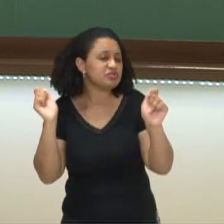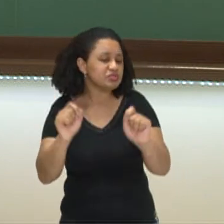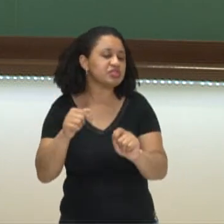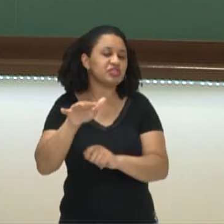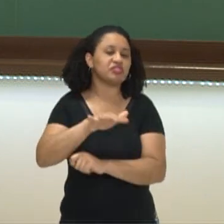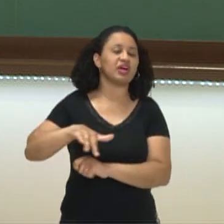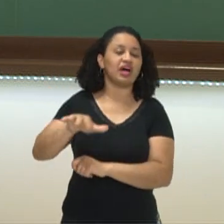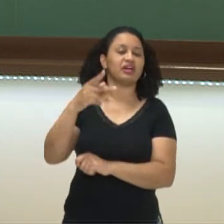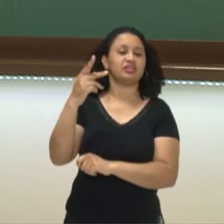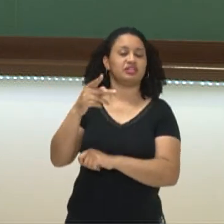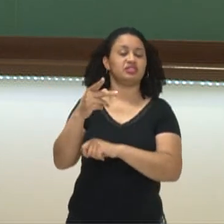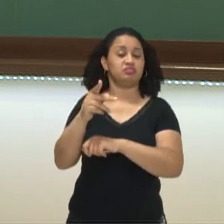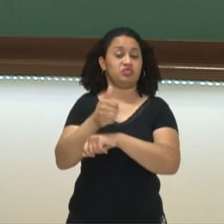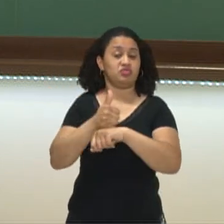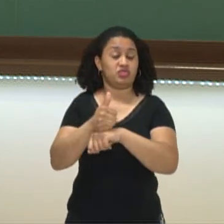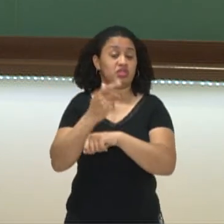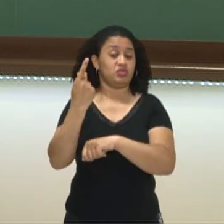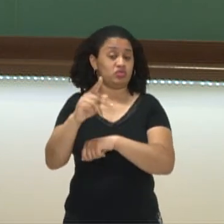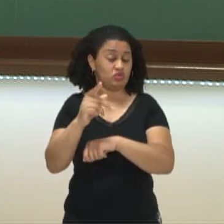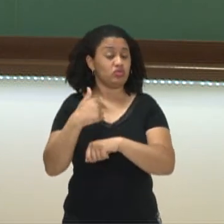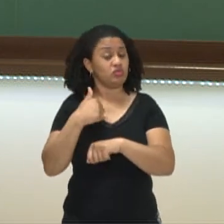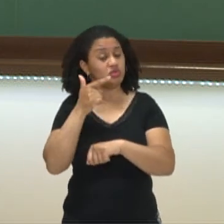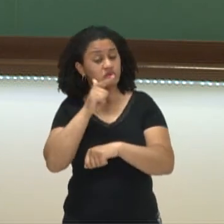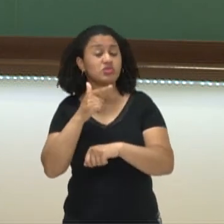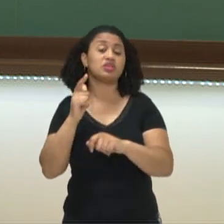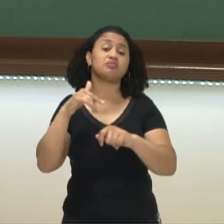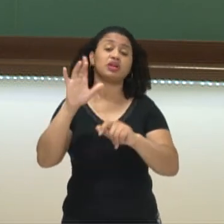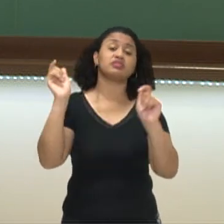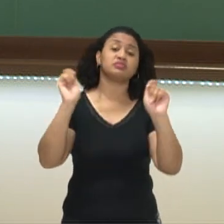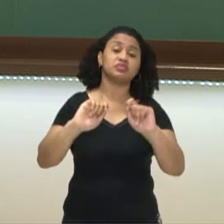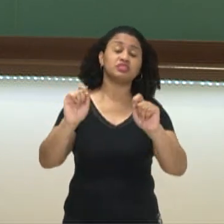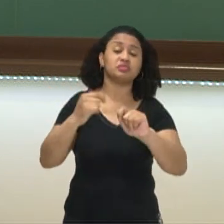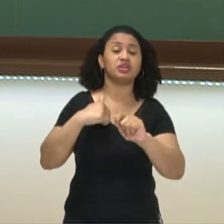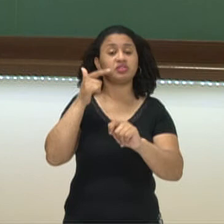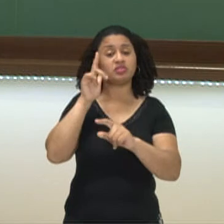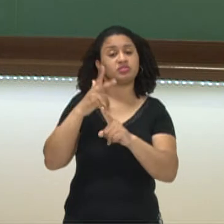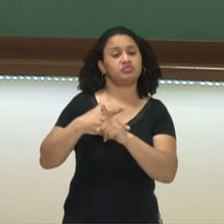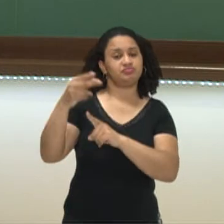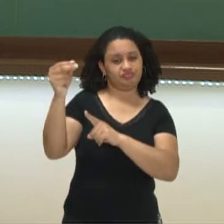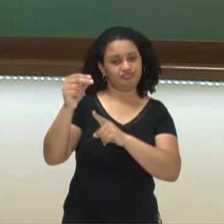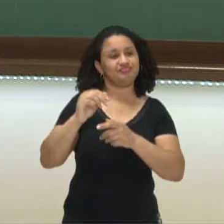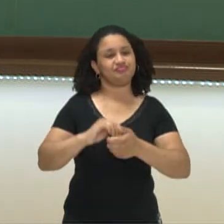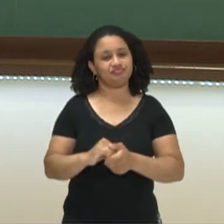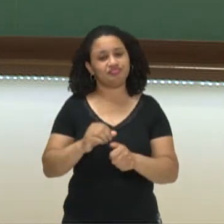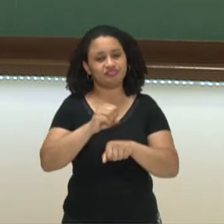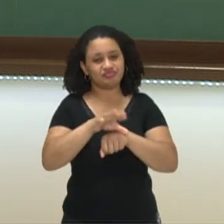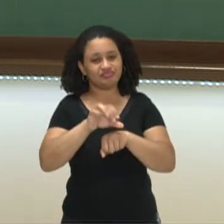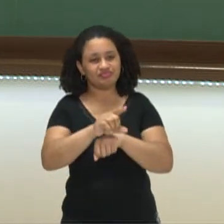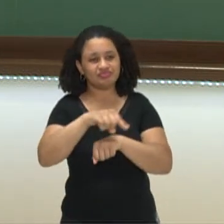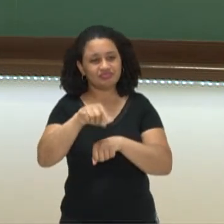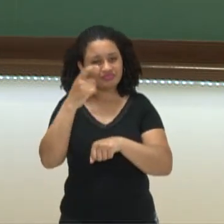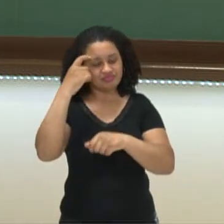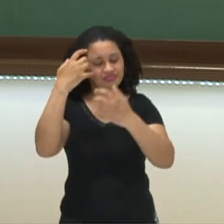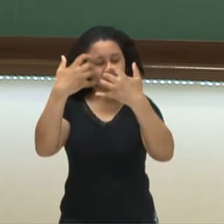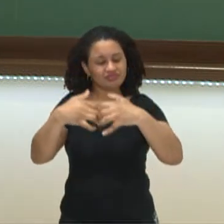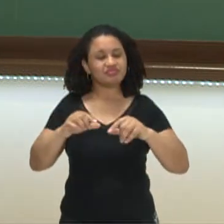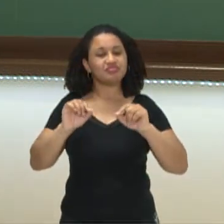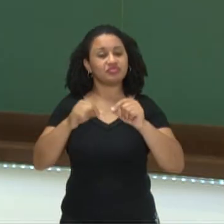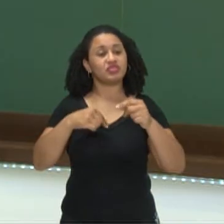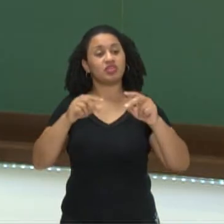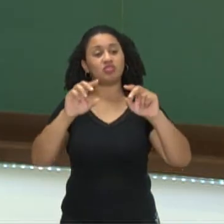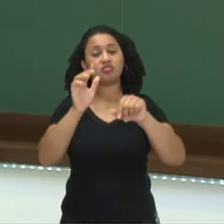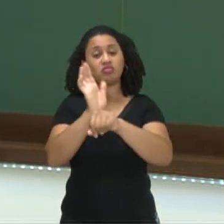sua área de atuação profissional e obter uma maior chance de sucesso. Dicas para você pensar um pouco sobre isso,